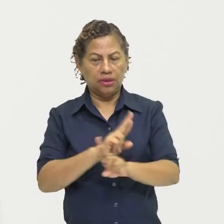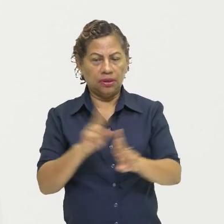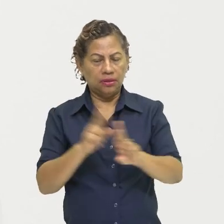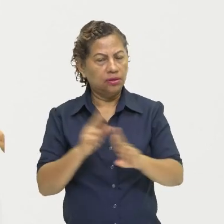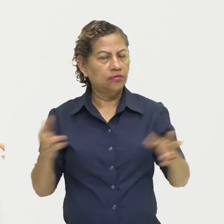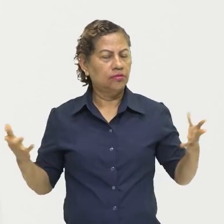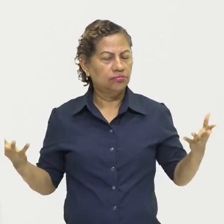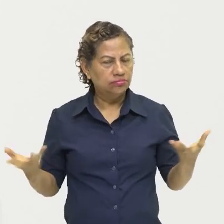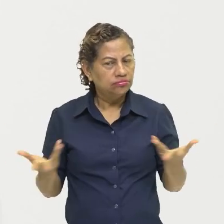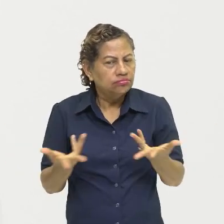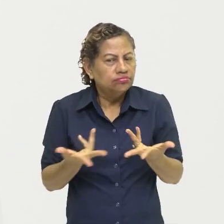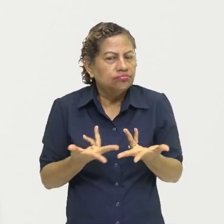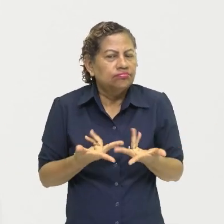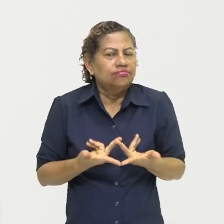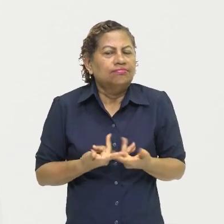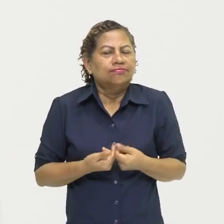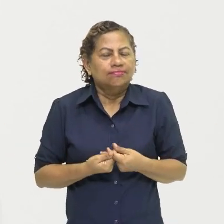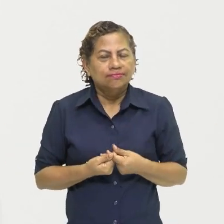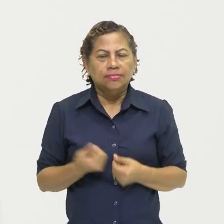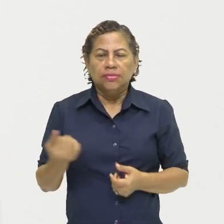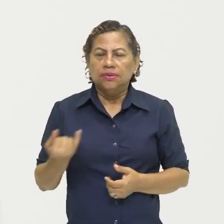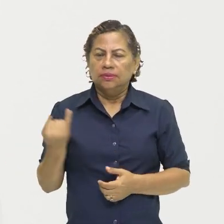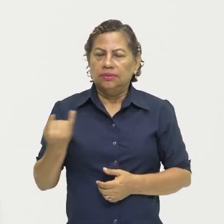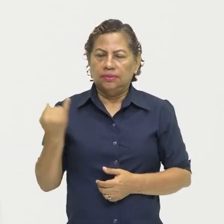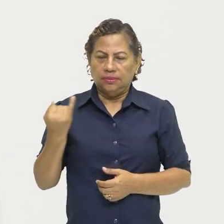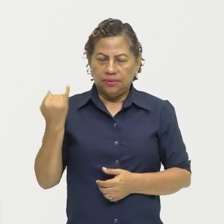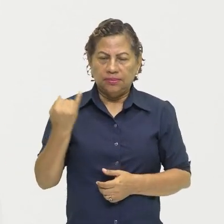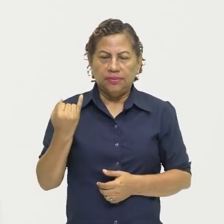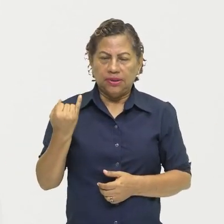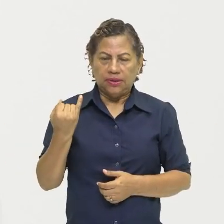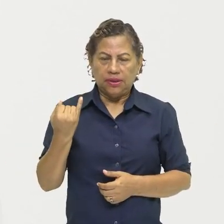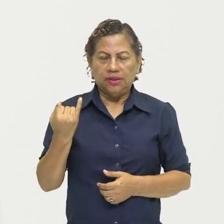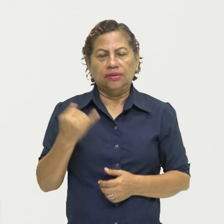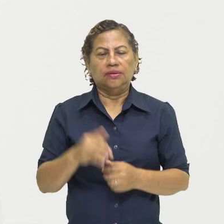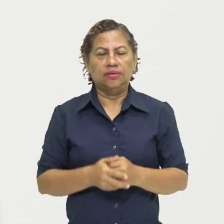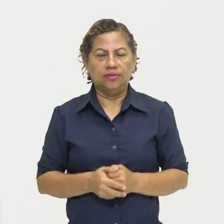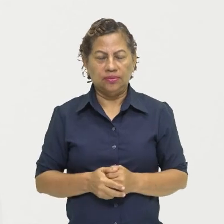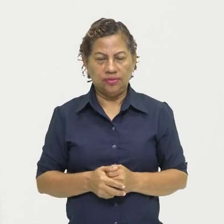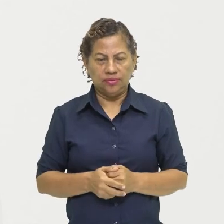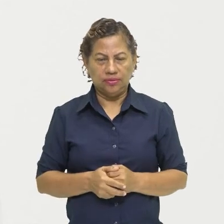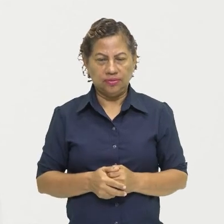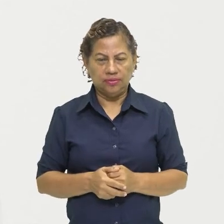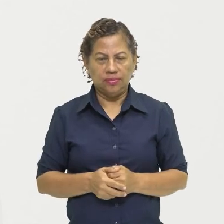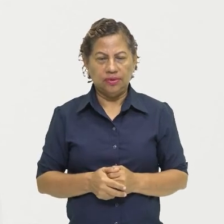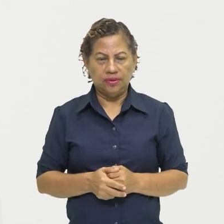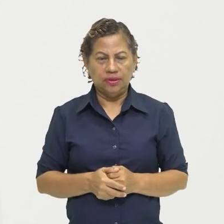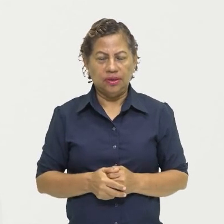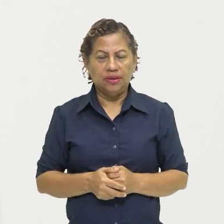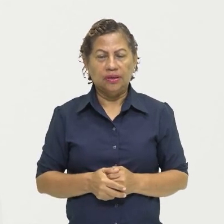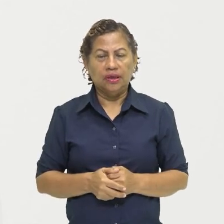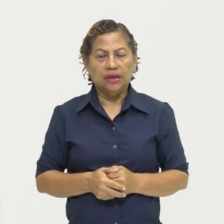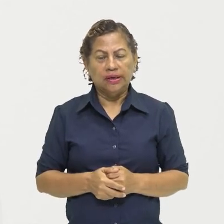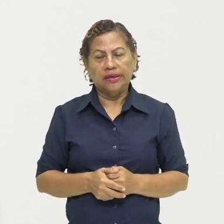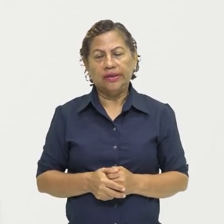que surge de modo inesperado, né? Os acontecimentos não seguem as convenções realistas. A